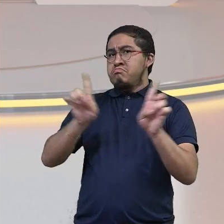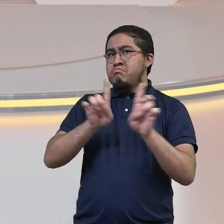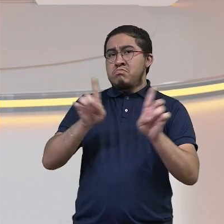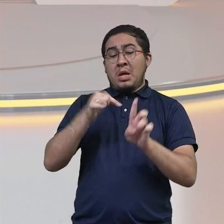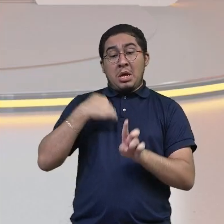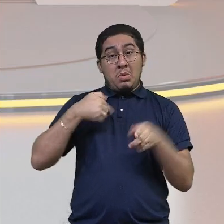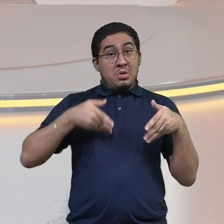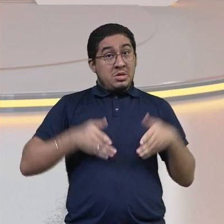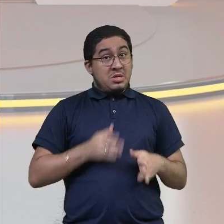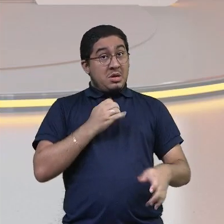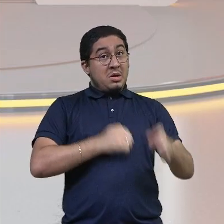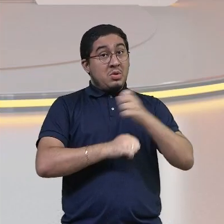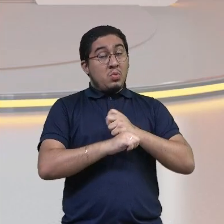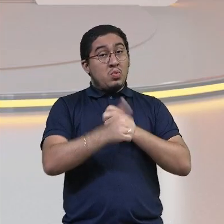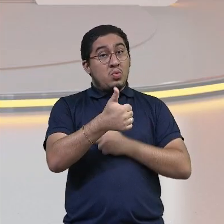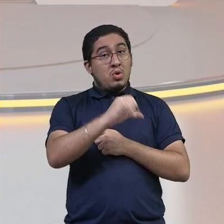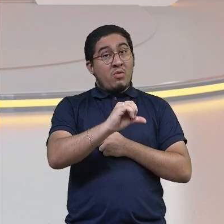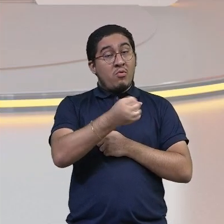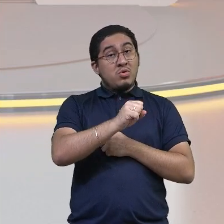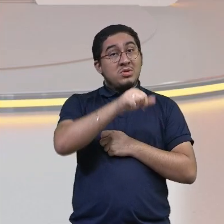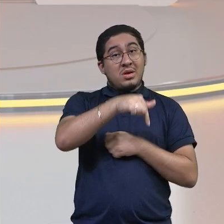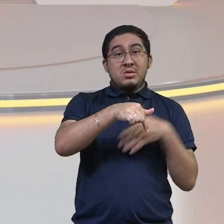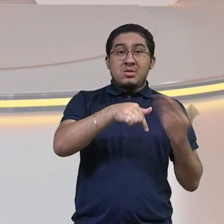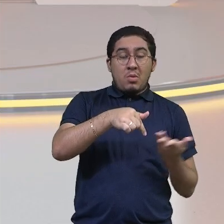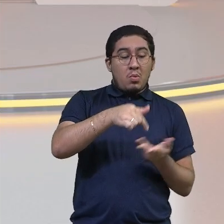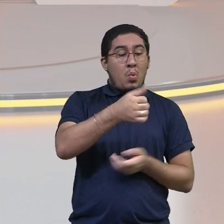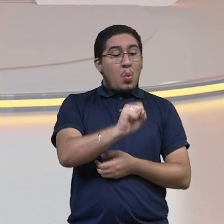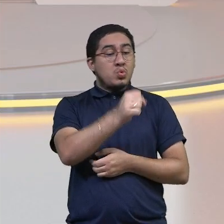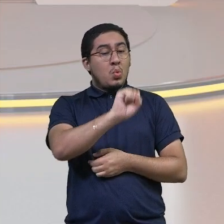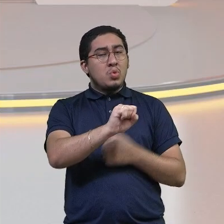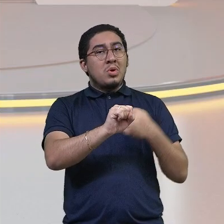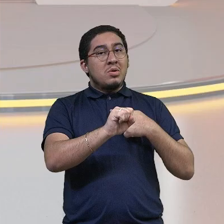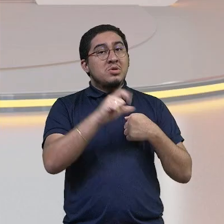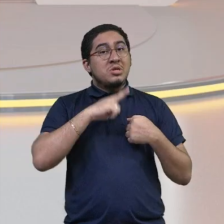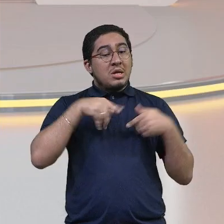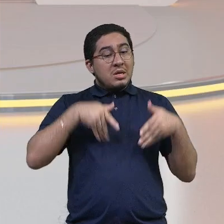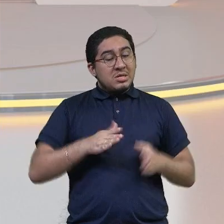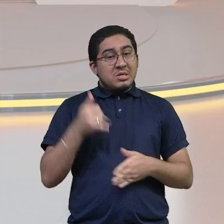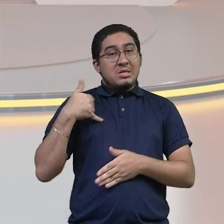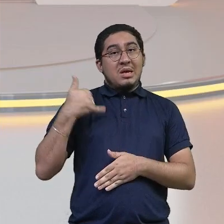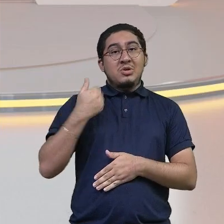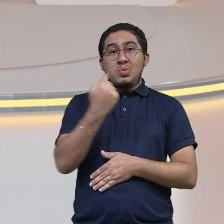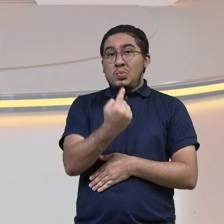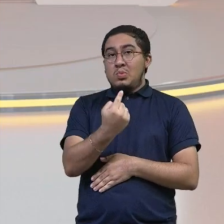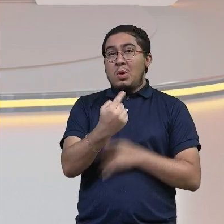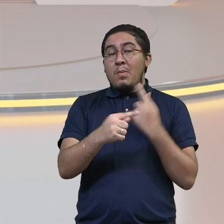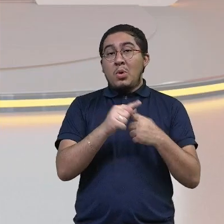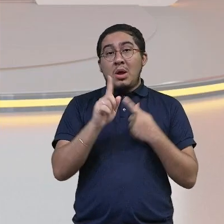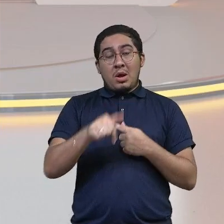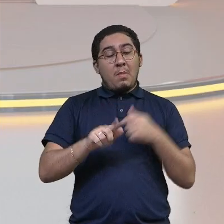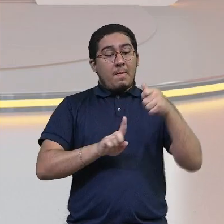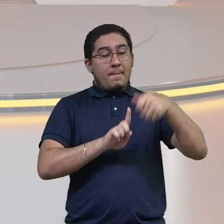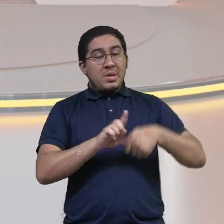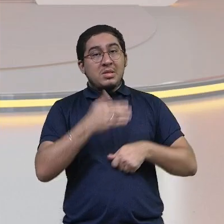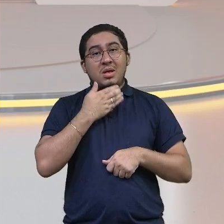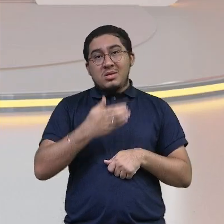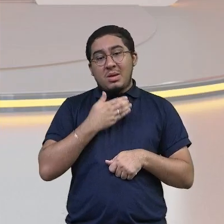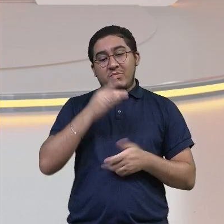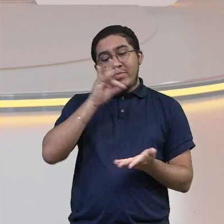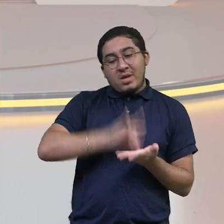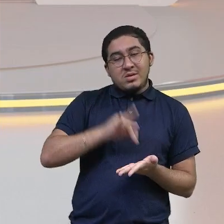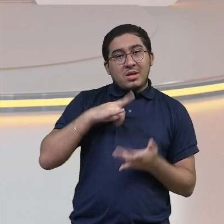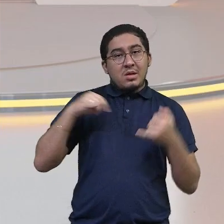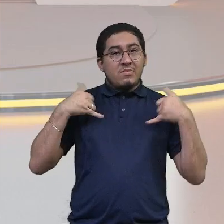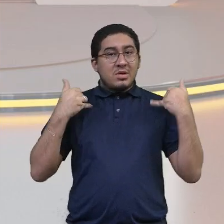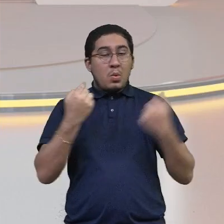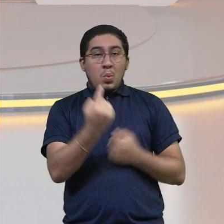nasci em 1987, então em 88 eu ia fazer um ano, porque eu já sou de dezembro, então com certeza eu ainda ia fazer um